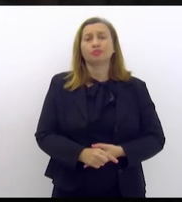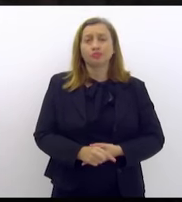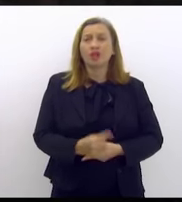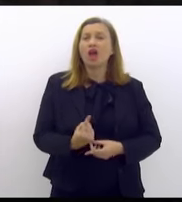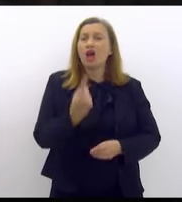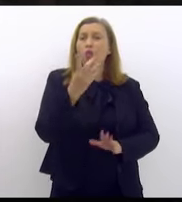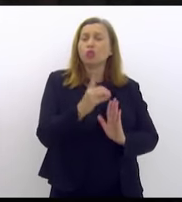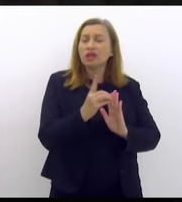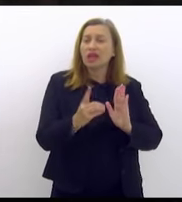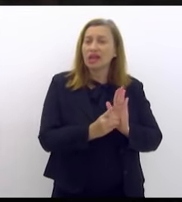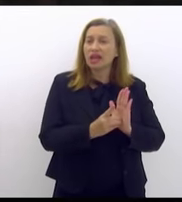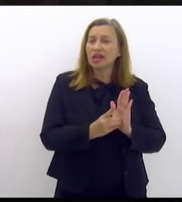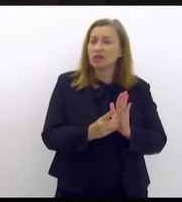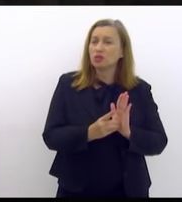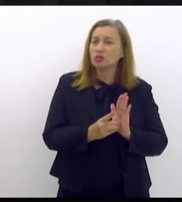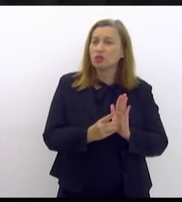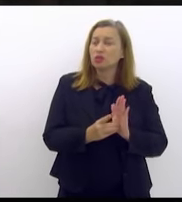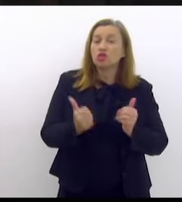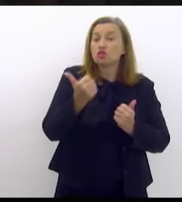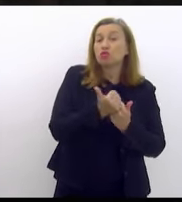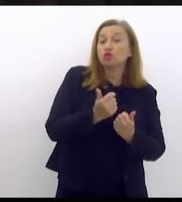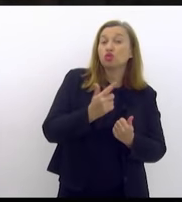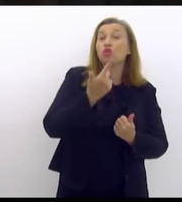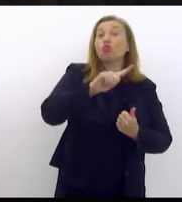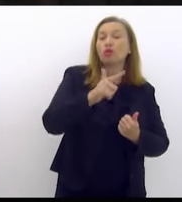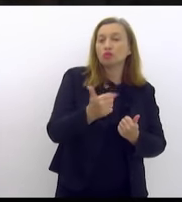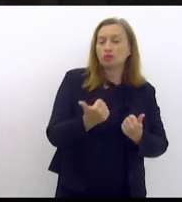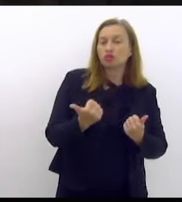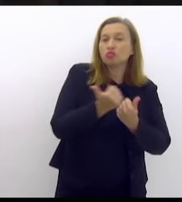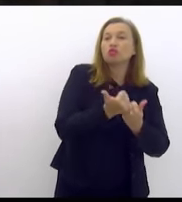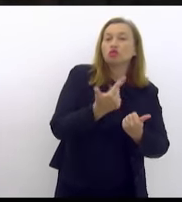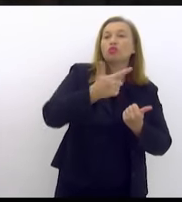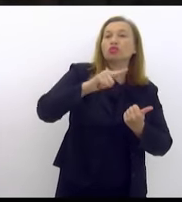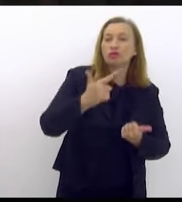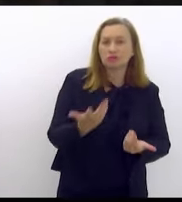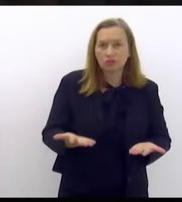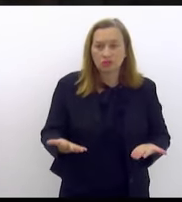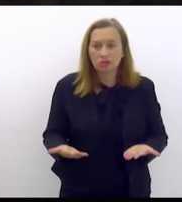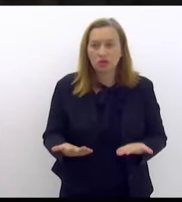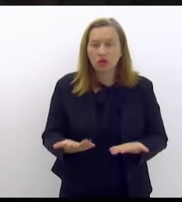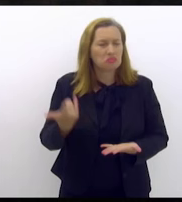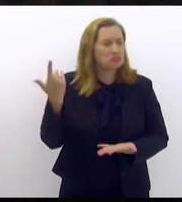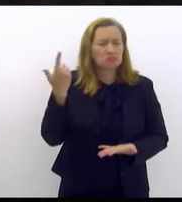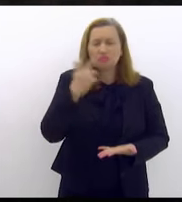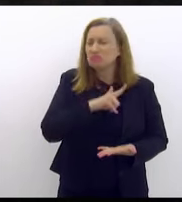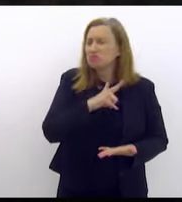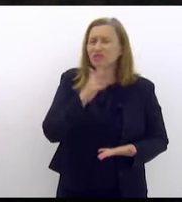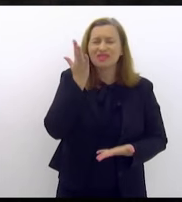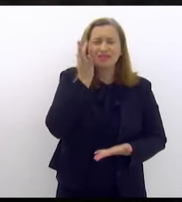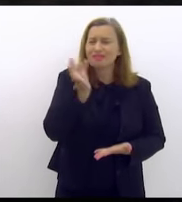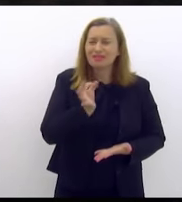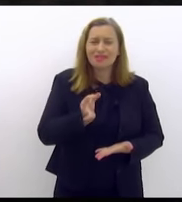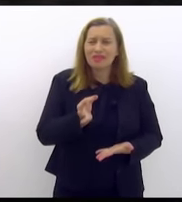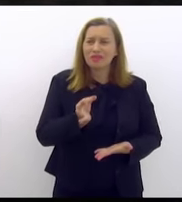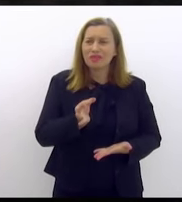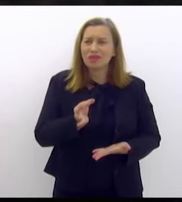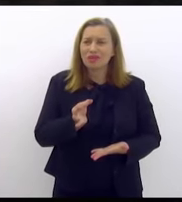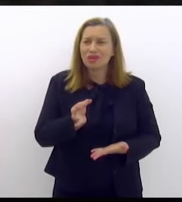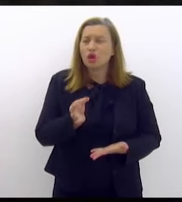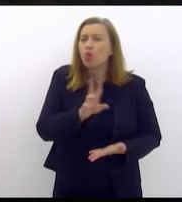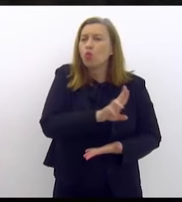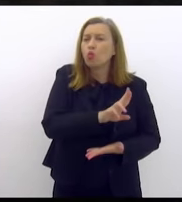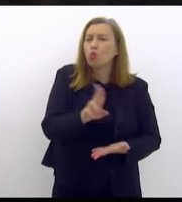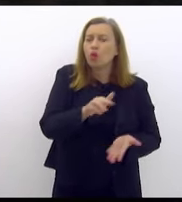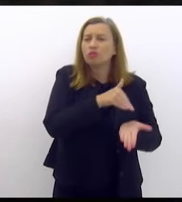É um decreto em cima do outro, alterando as estruturas. Eu não consigo nem saber o nome